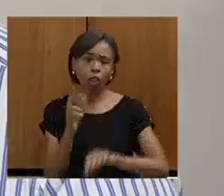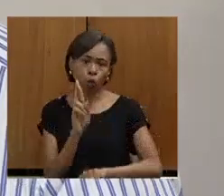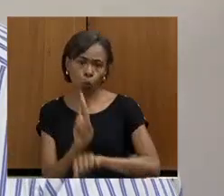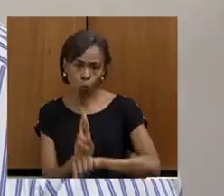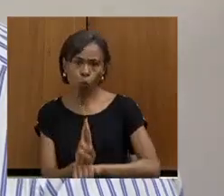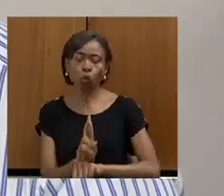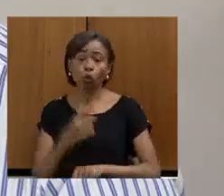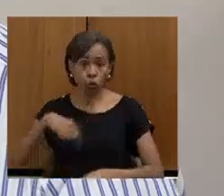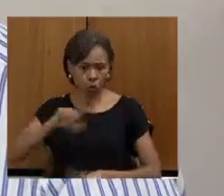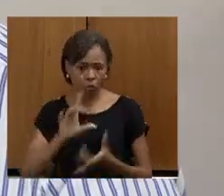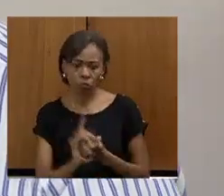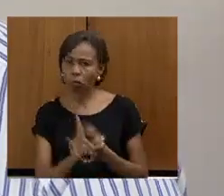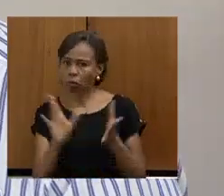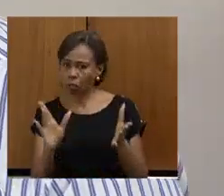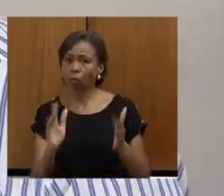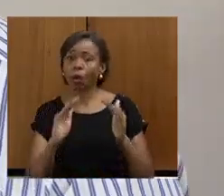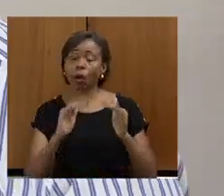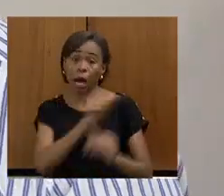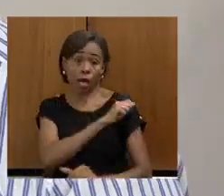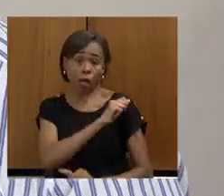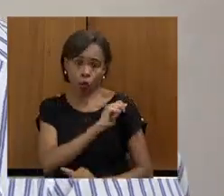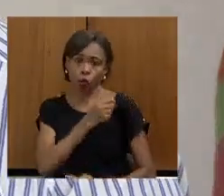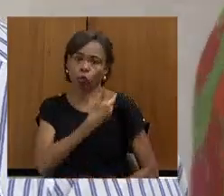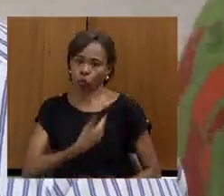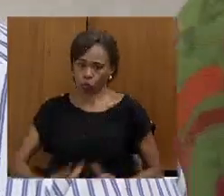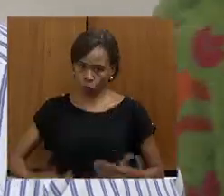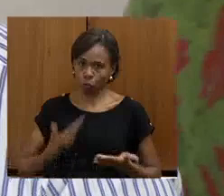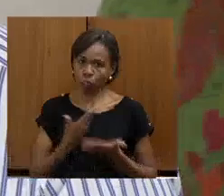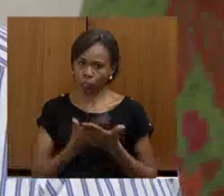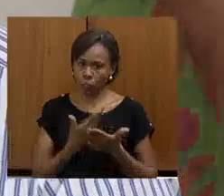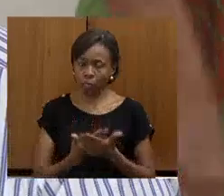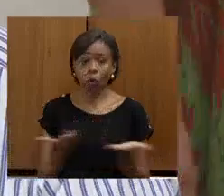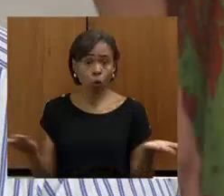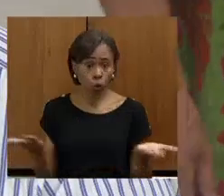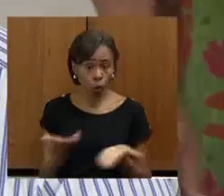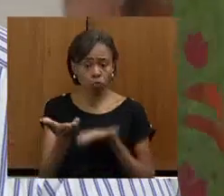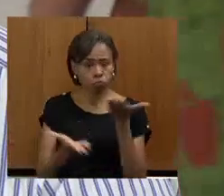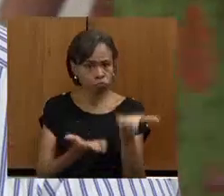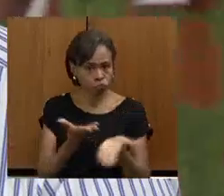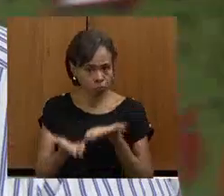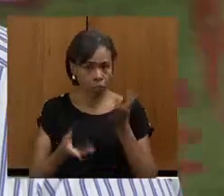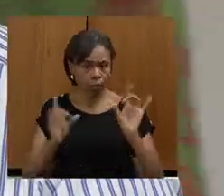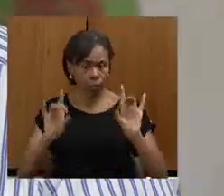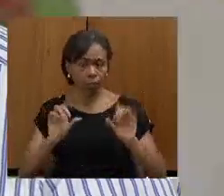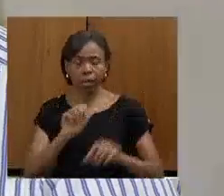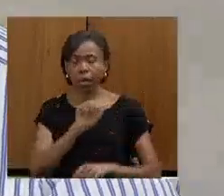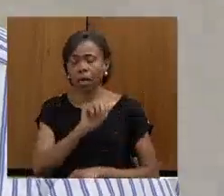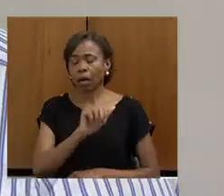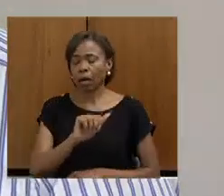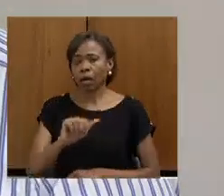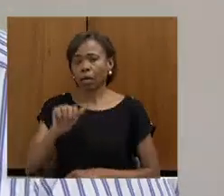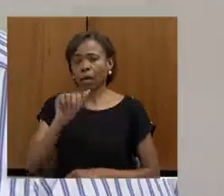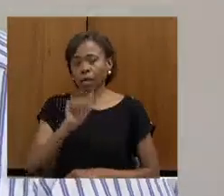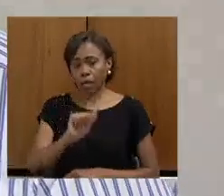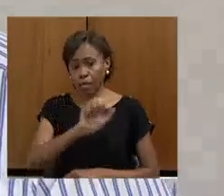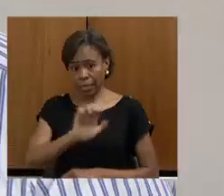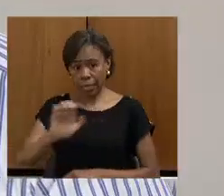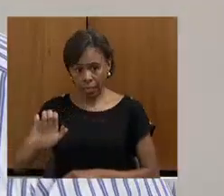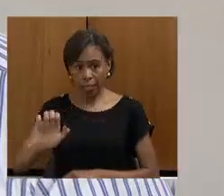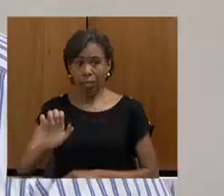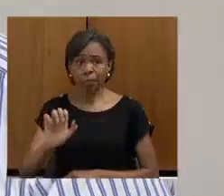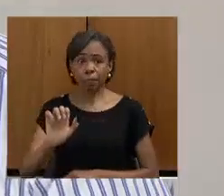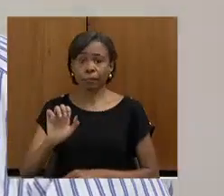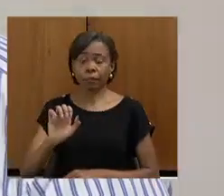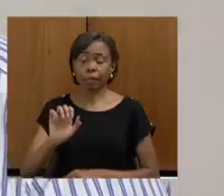alunos da rede pública estadual. Então, o nosso atendimento, hoje, educacional especializado, ele precisa se melhorar,